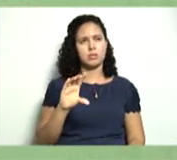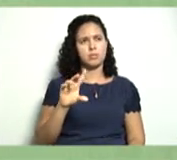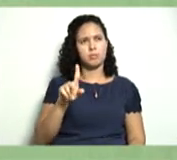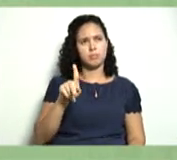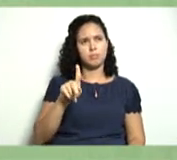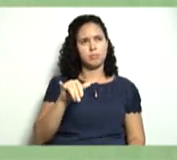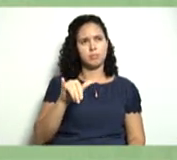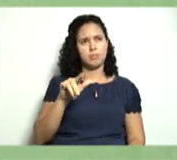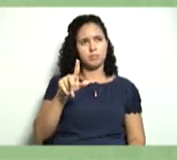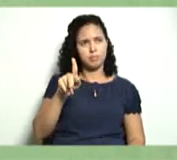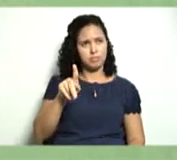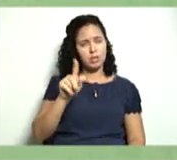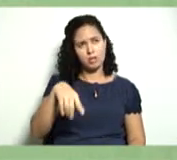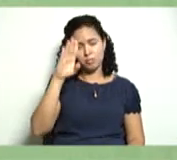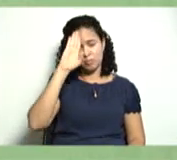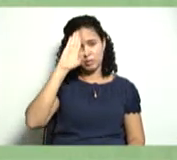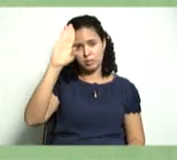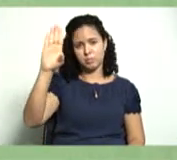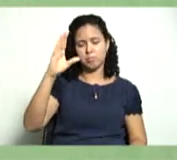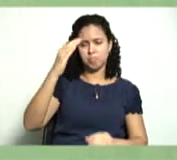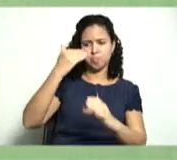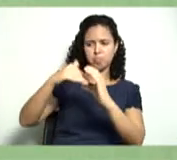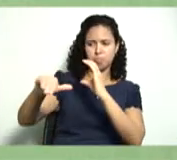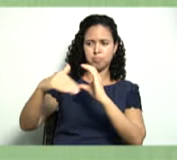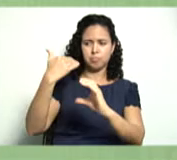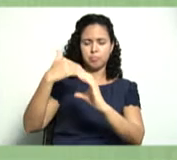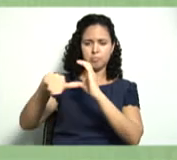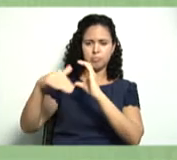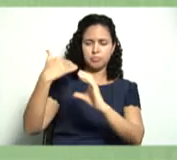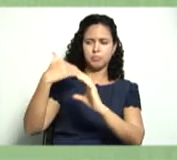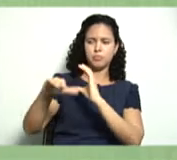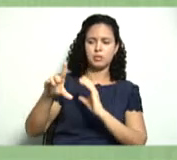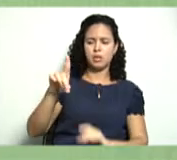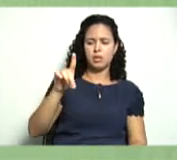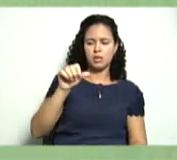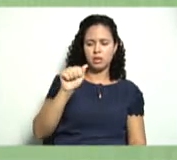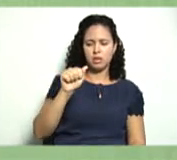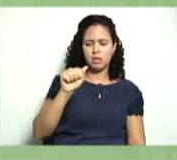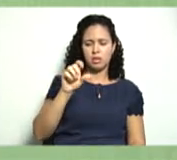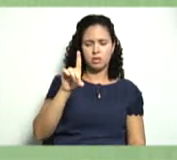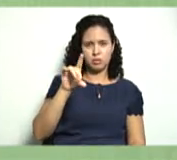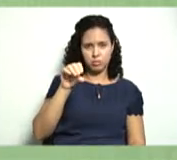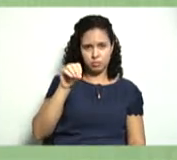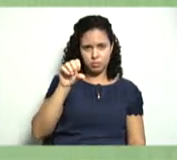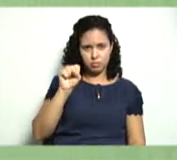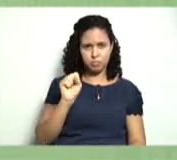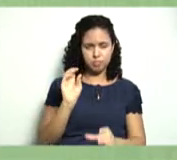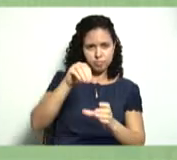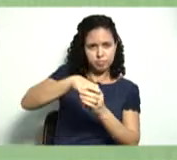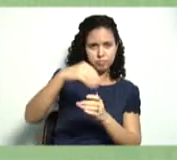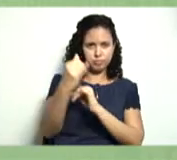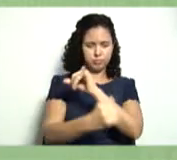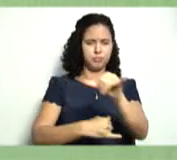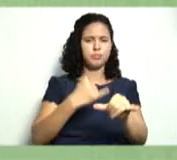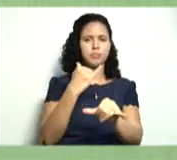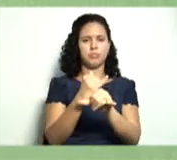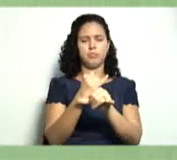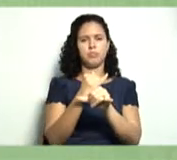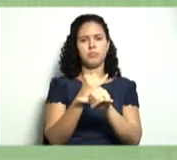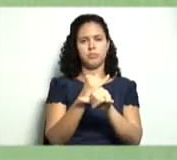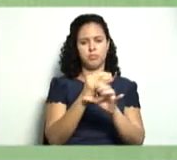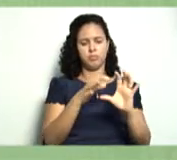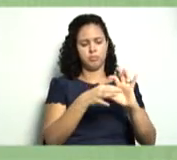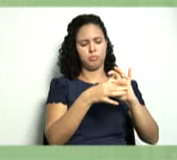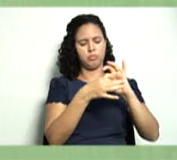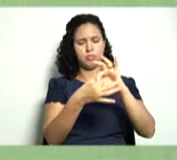envio e recebimento de dados na internet pcp significa transmissível contra o